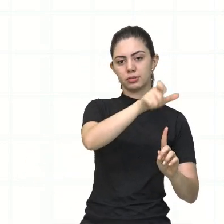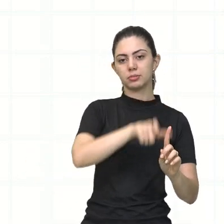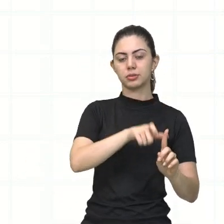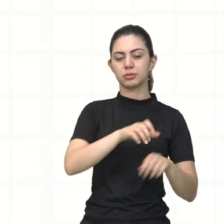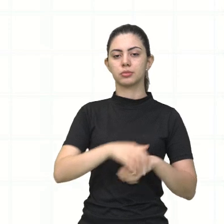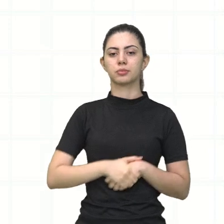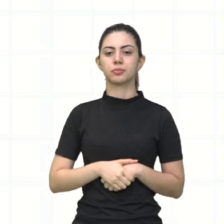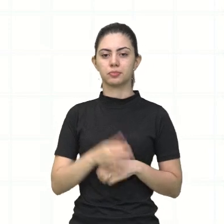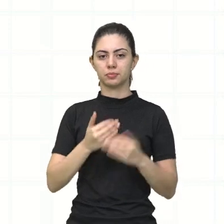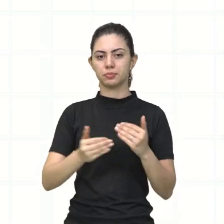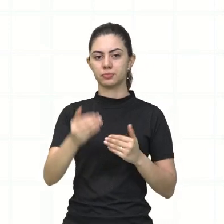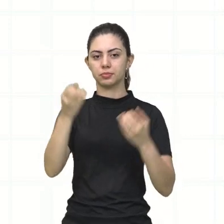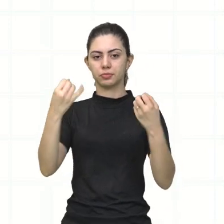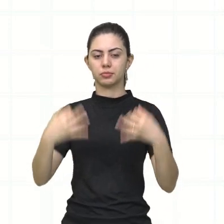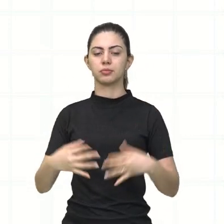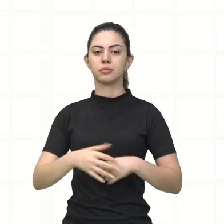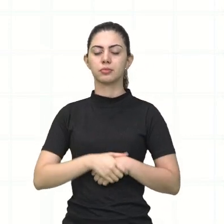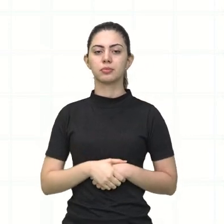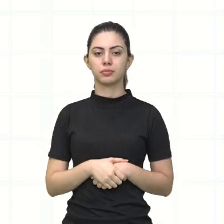oração.